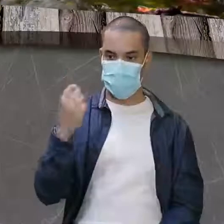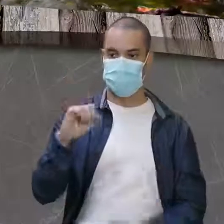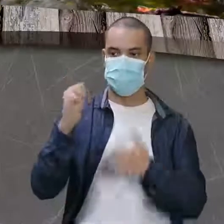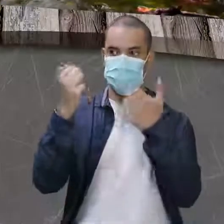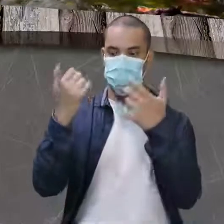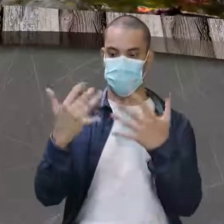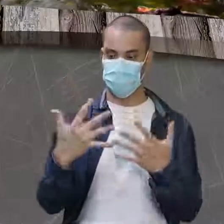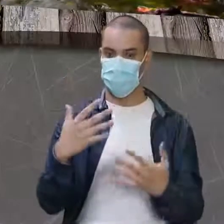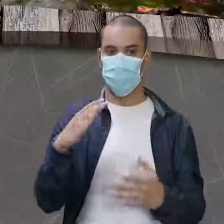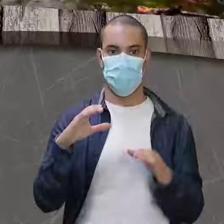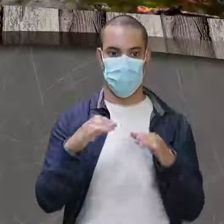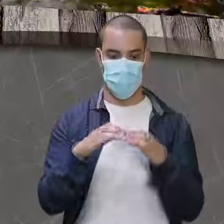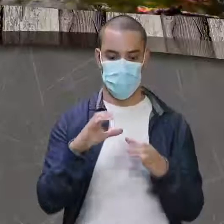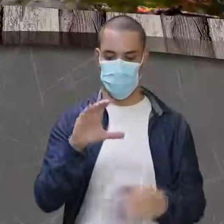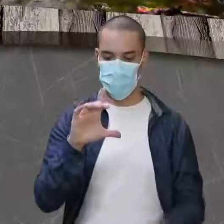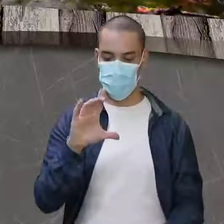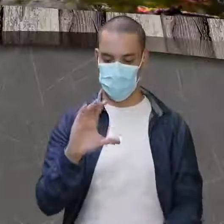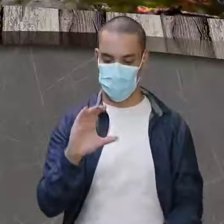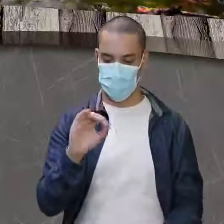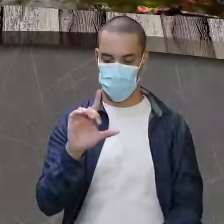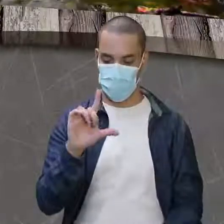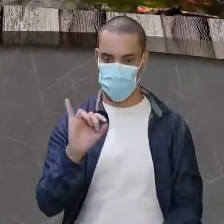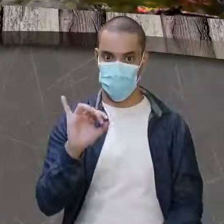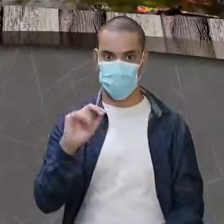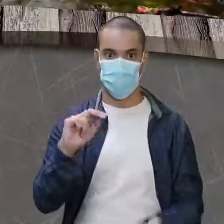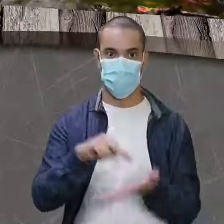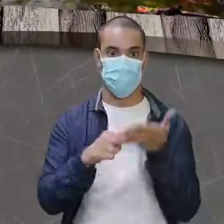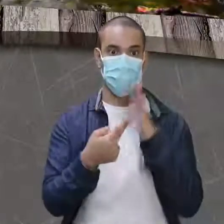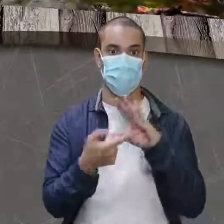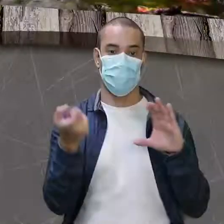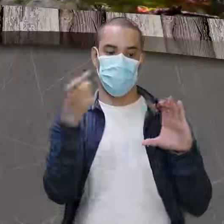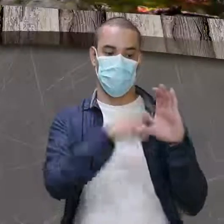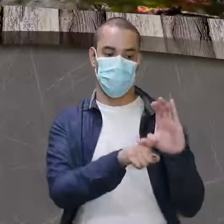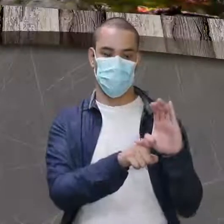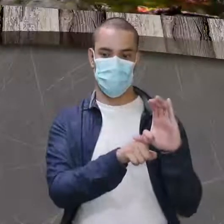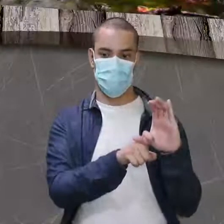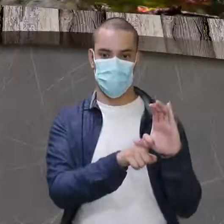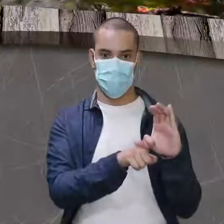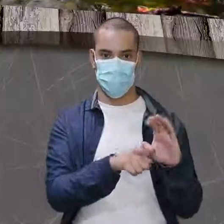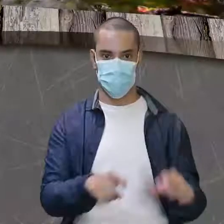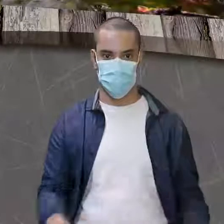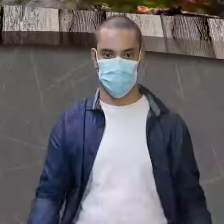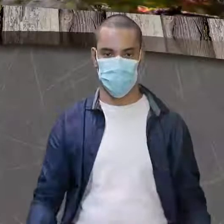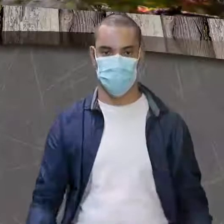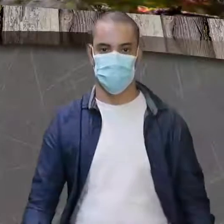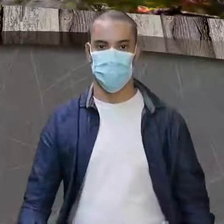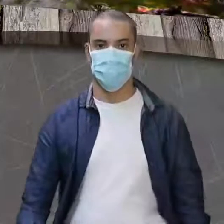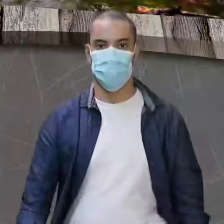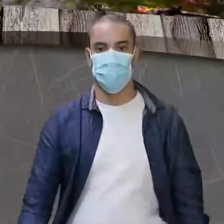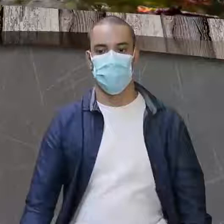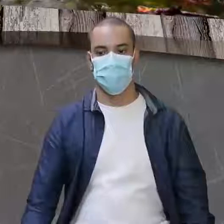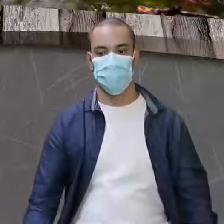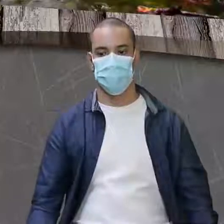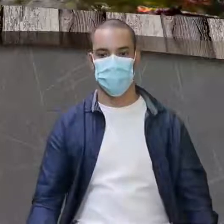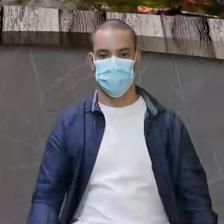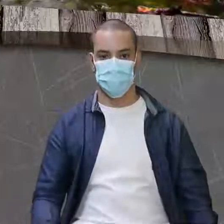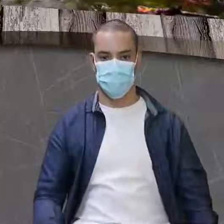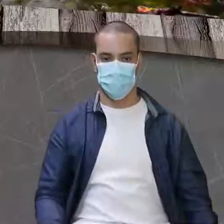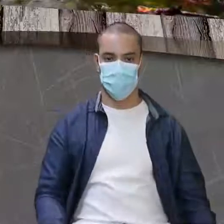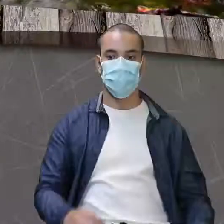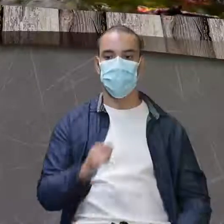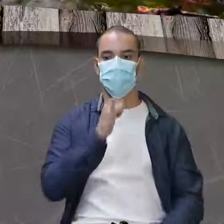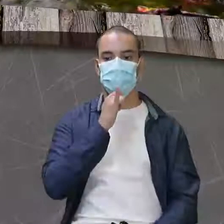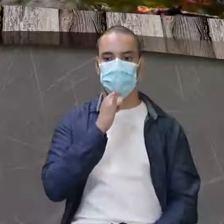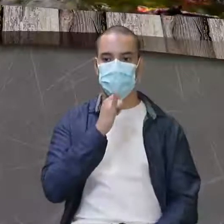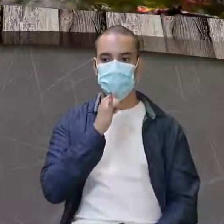de colônias, elas têm um pouco mais de dependência, né? Elas têm um pouco mais de dependências entre essas relações, tá?